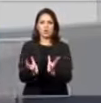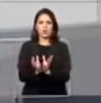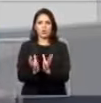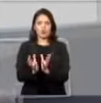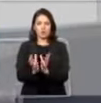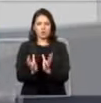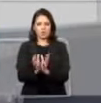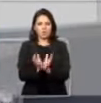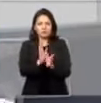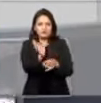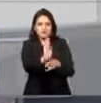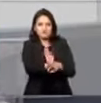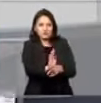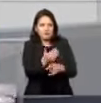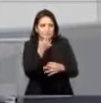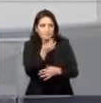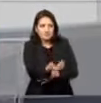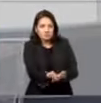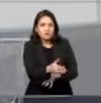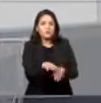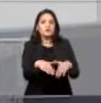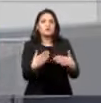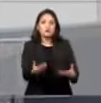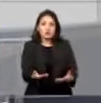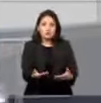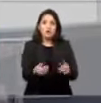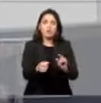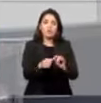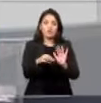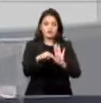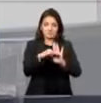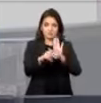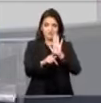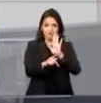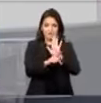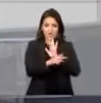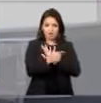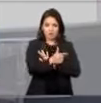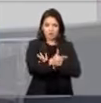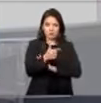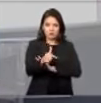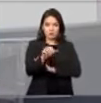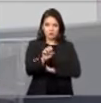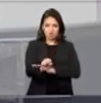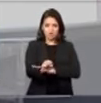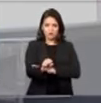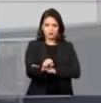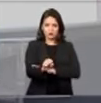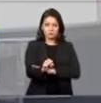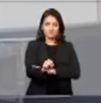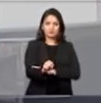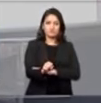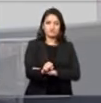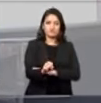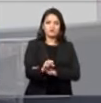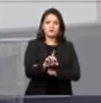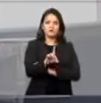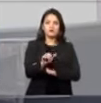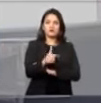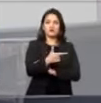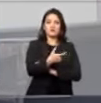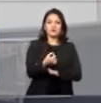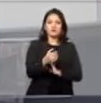cinematográfica, restabeleceu o que está na MP 228, de 20 de setembro